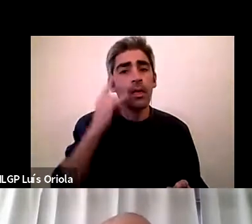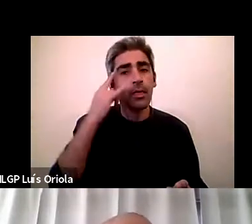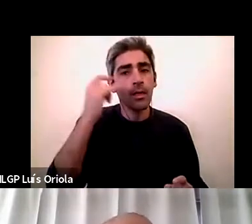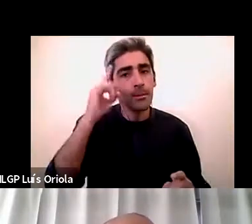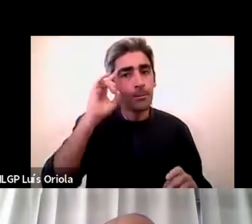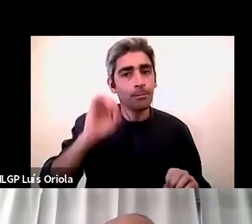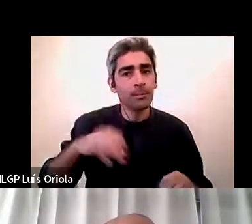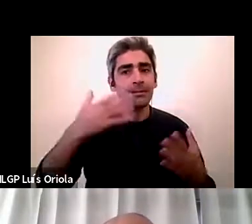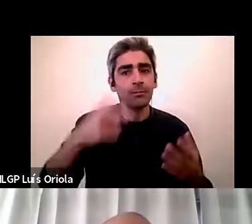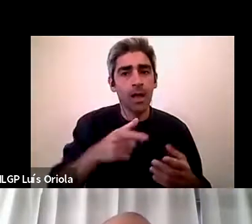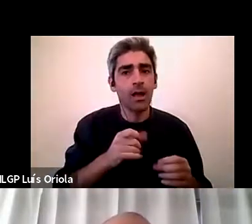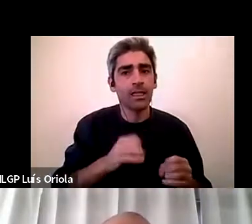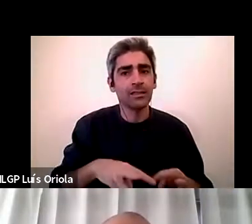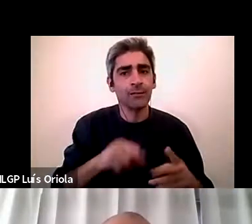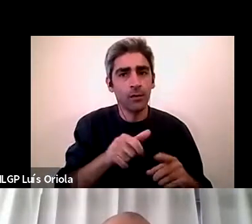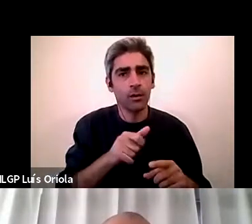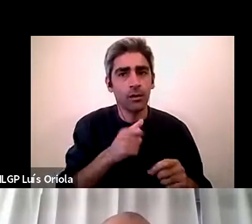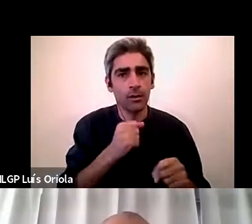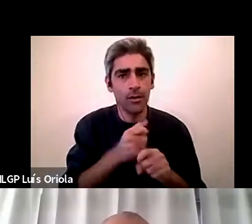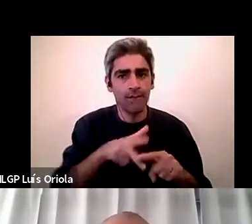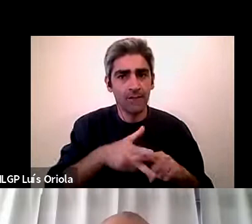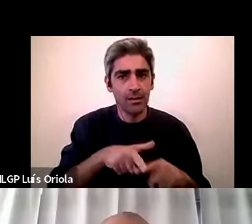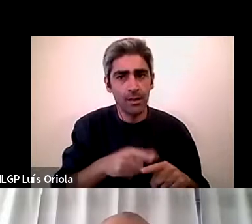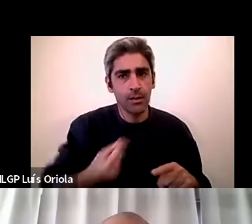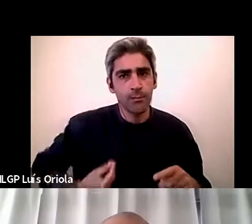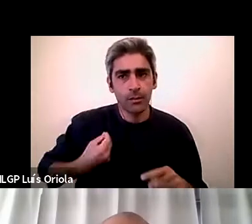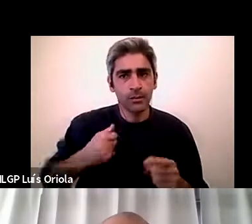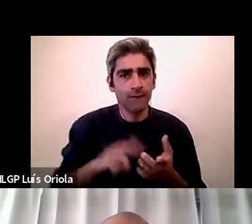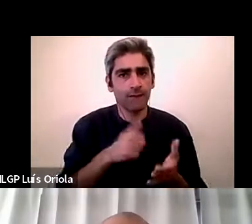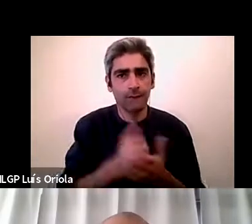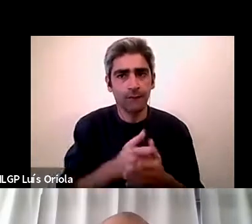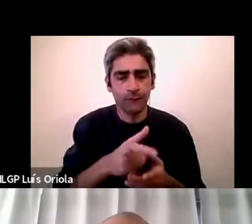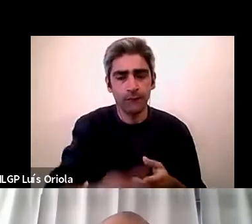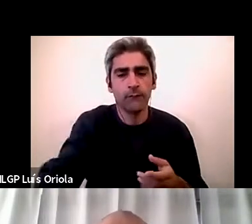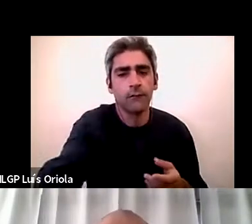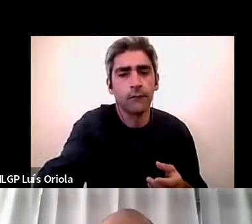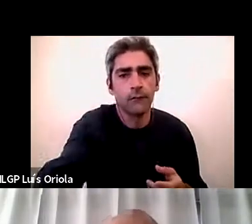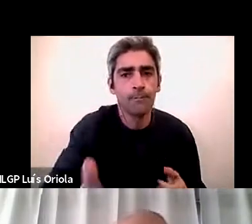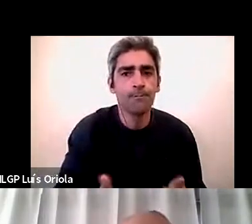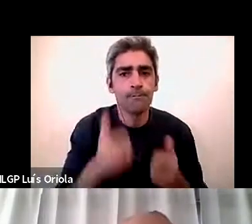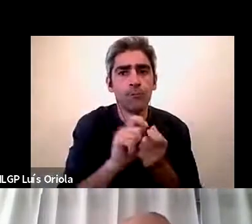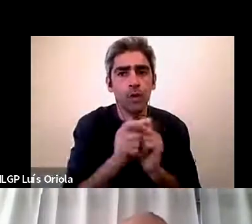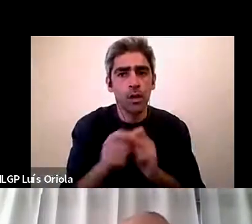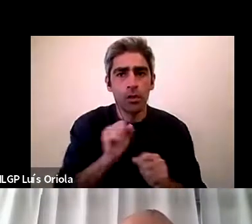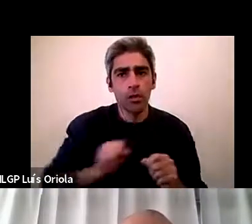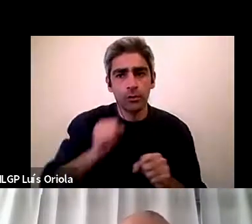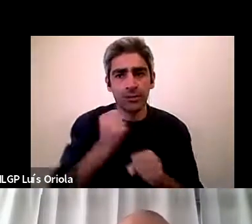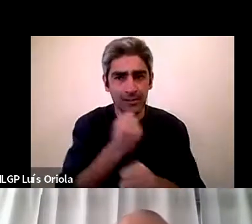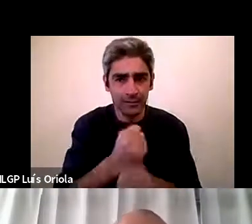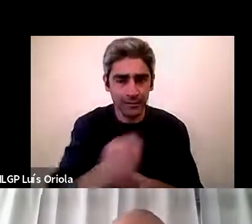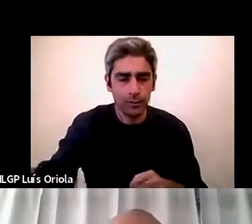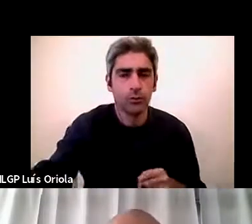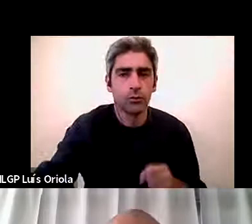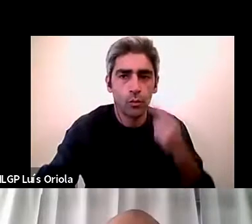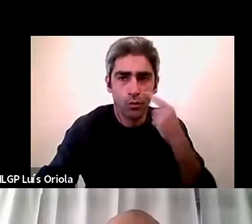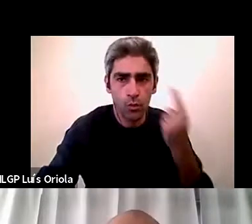desenvolver este tipo de ferramentas é a preocupação constante com a melhoria dos nossos serviços, com a melhoria do serviço